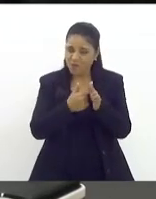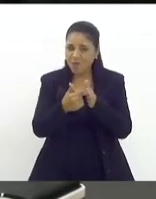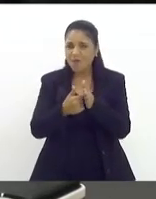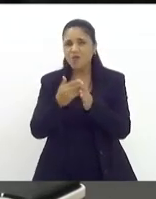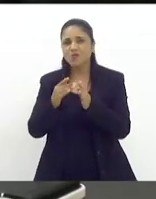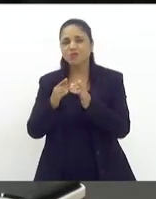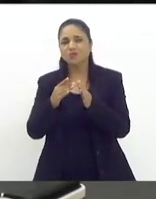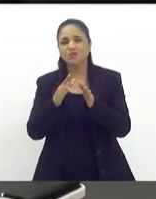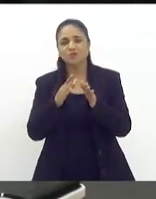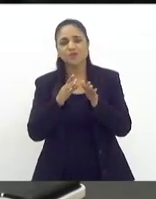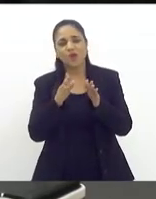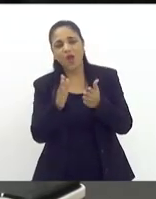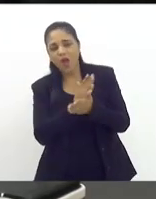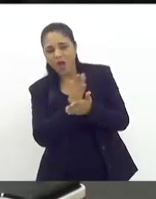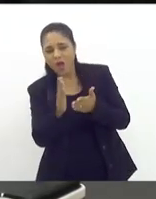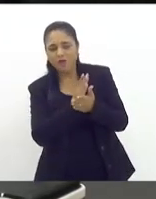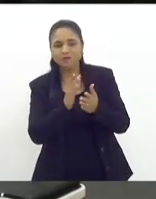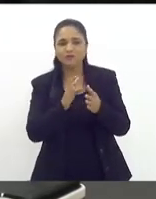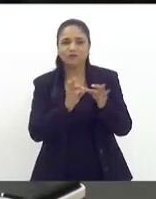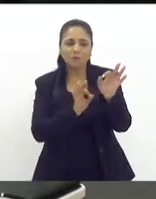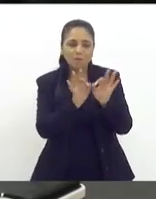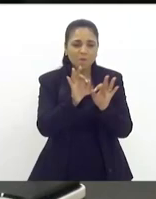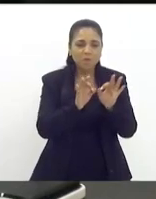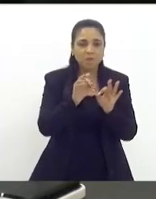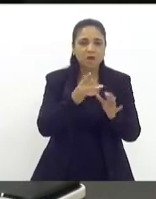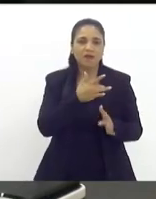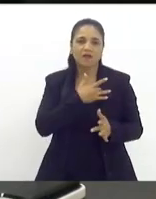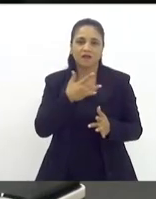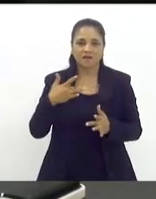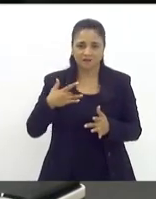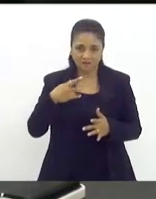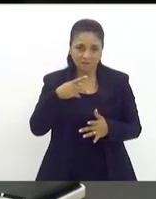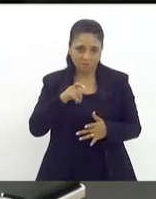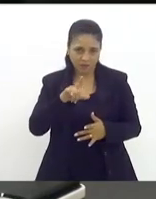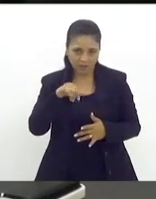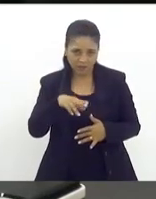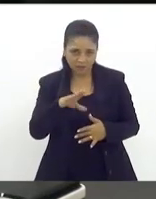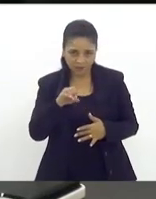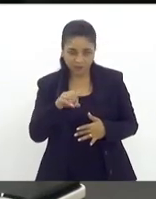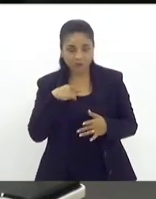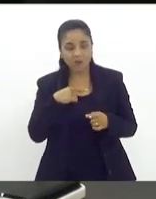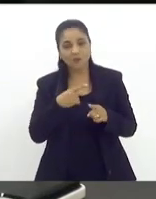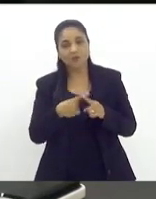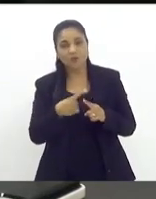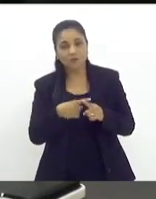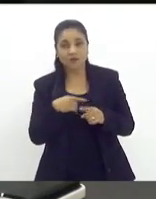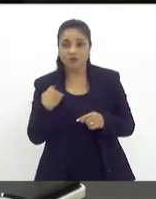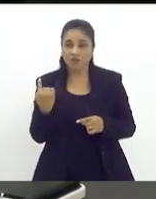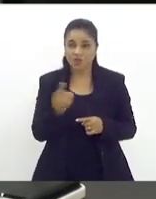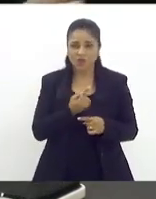no que diz respeito aos planos de saúde pelo direito consumerista. Porque nós também...